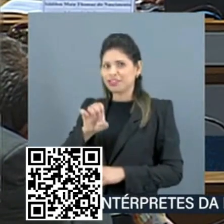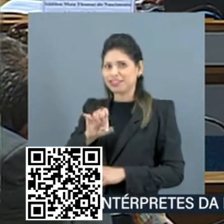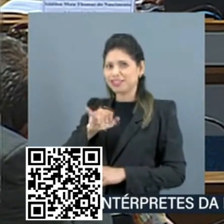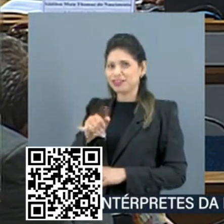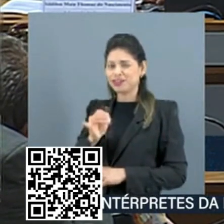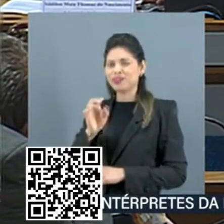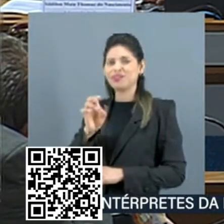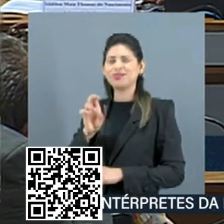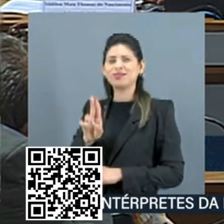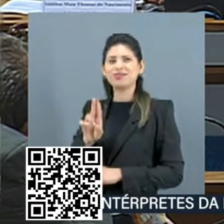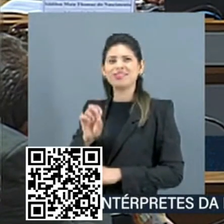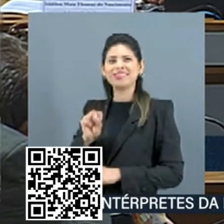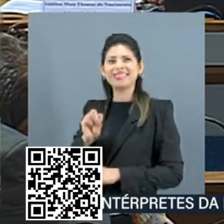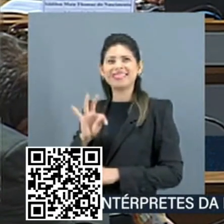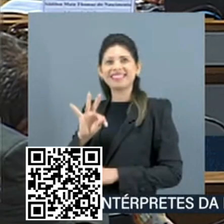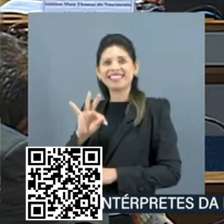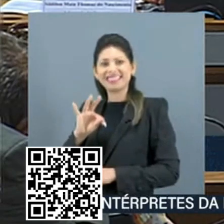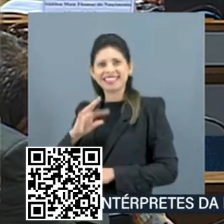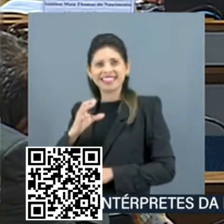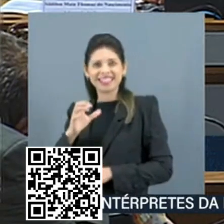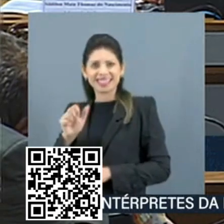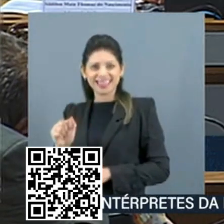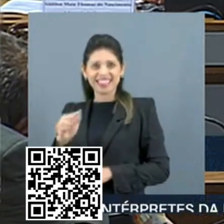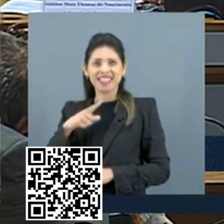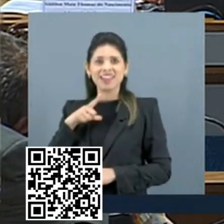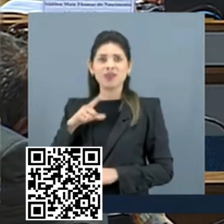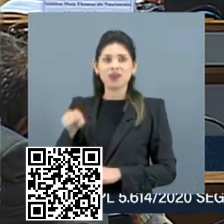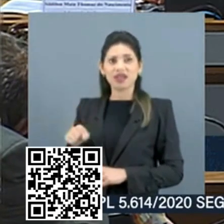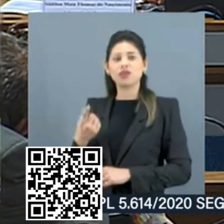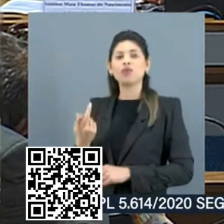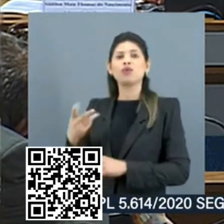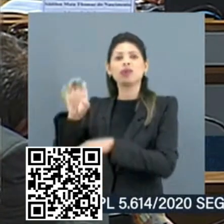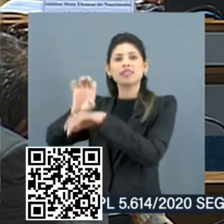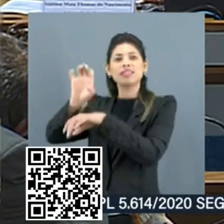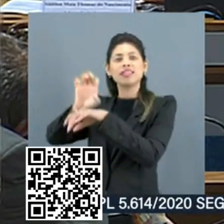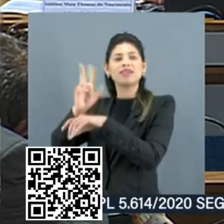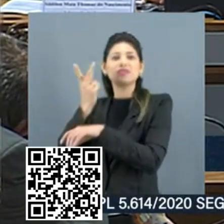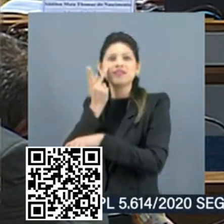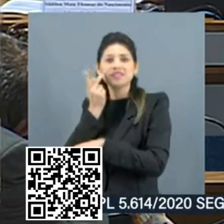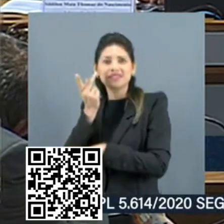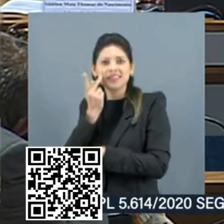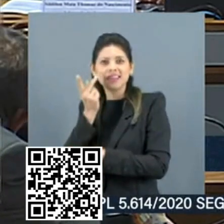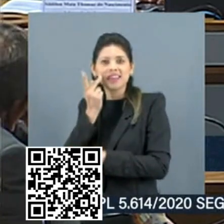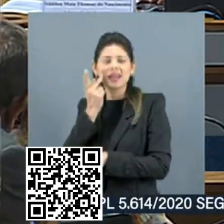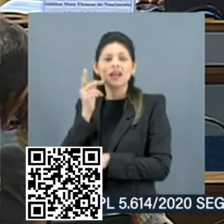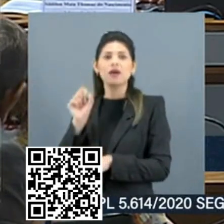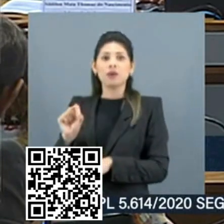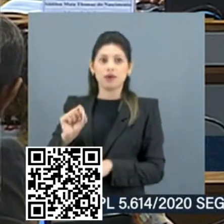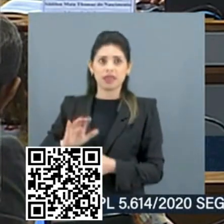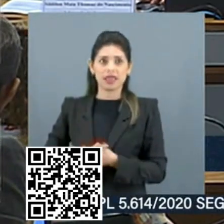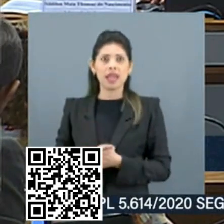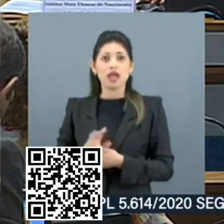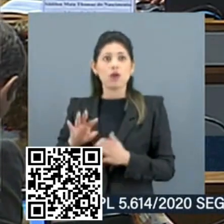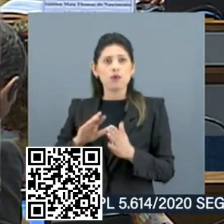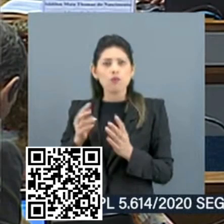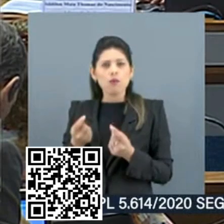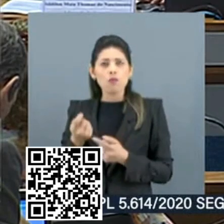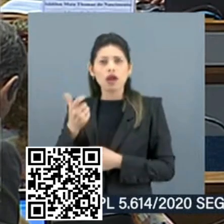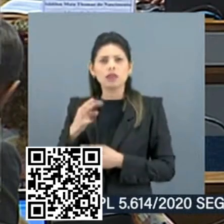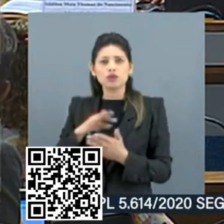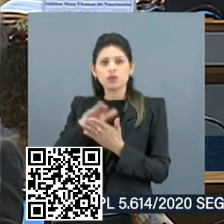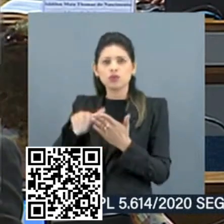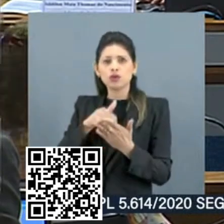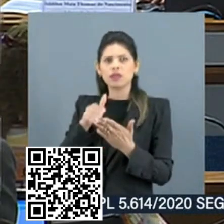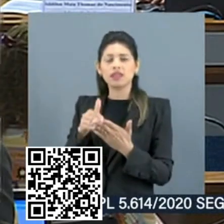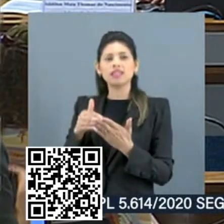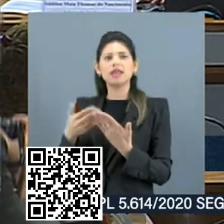ajuizadas, eu diria quase que na sua totalidade, são ações referentes a notícias falsas.